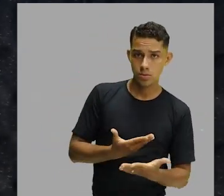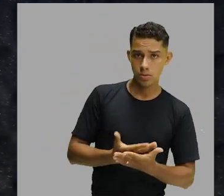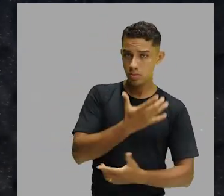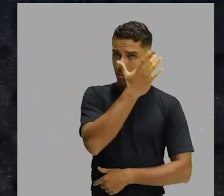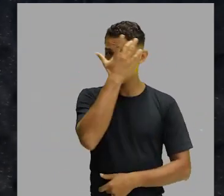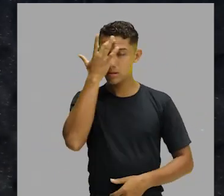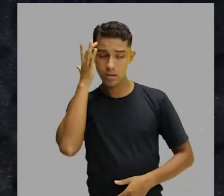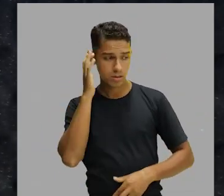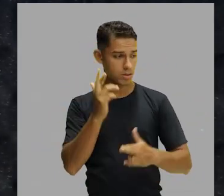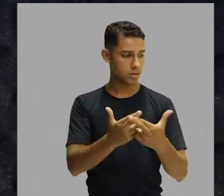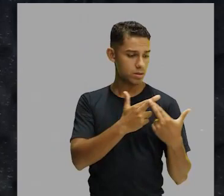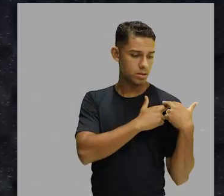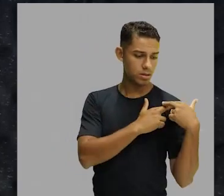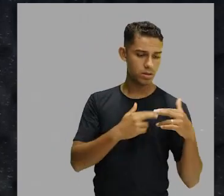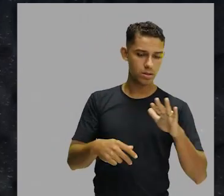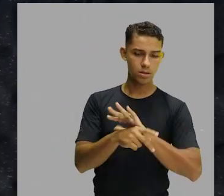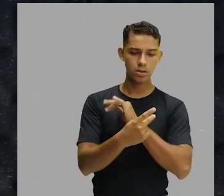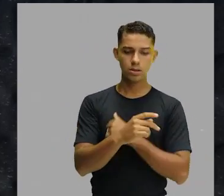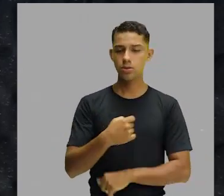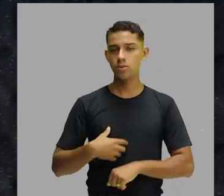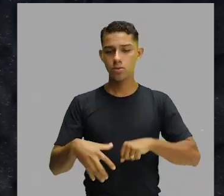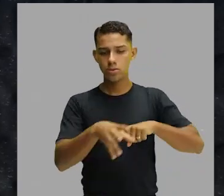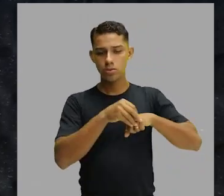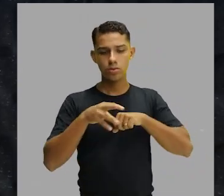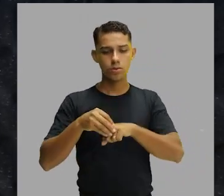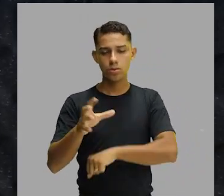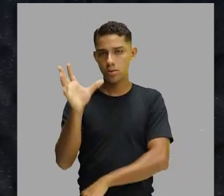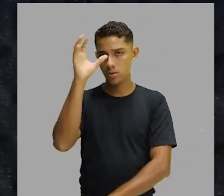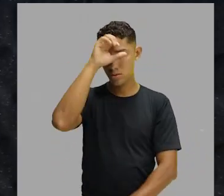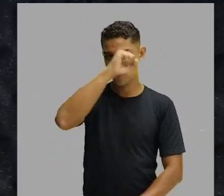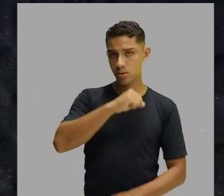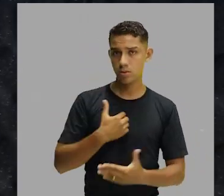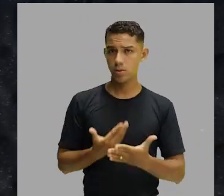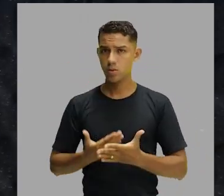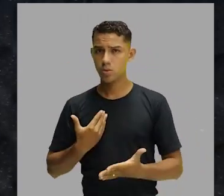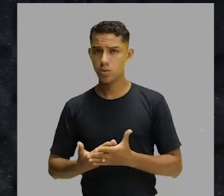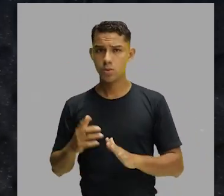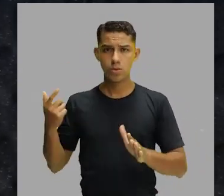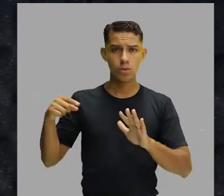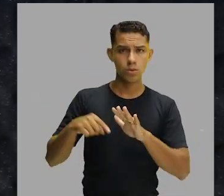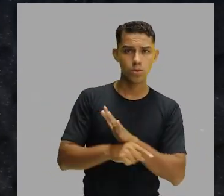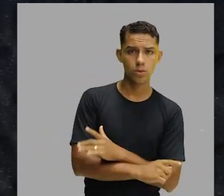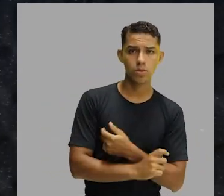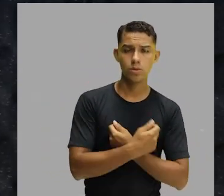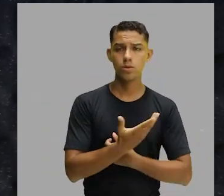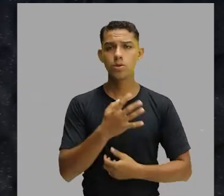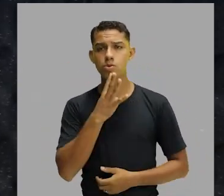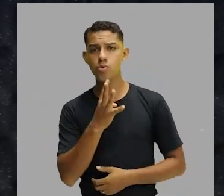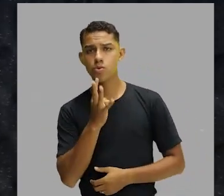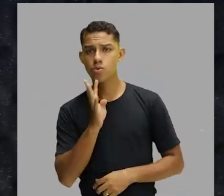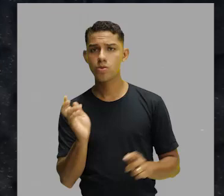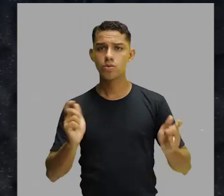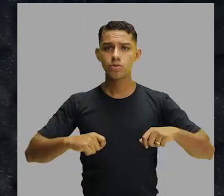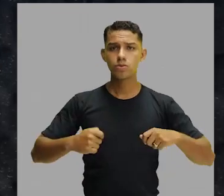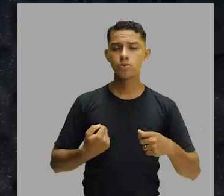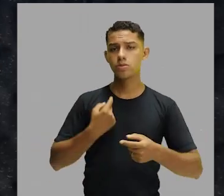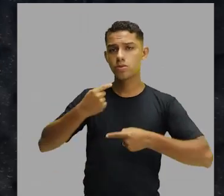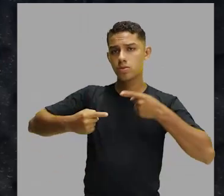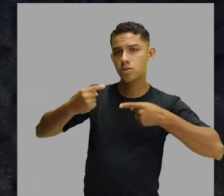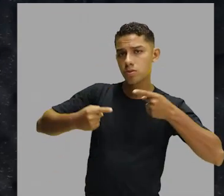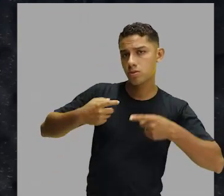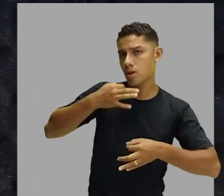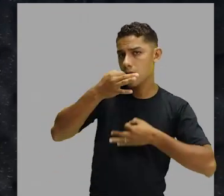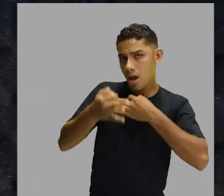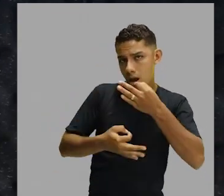as pessoas responsáveis pelo conhecimento, estudam, aprofundam, conhecem, discutem,